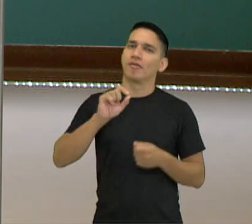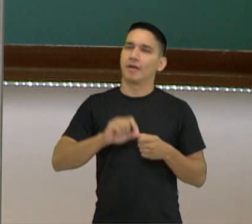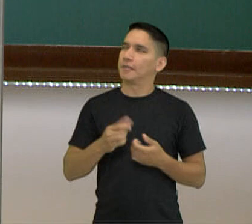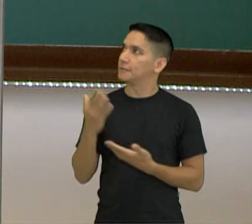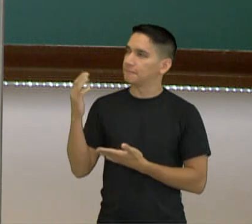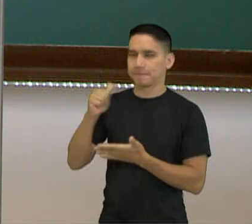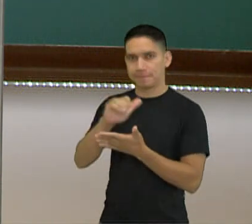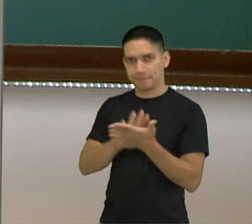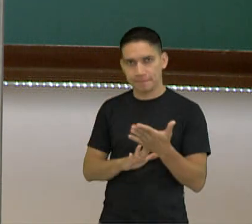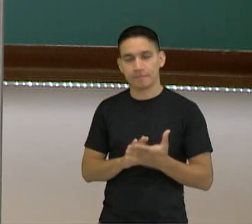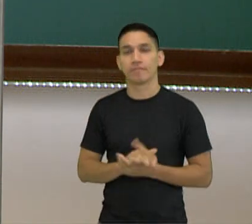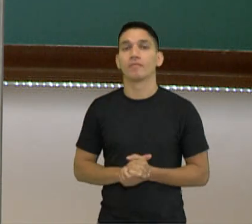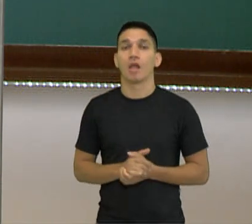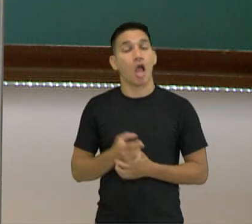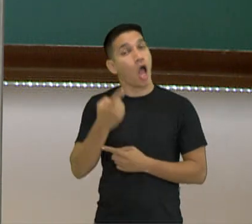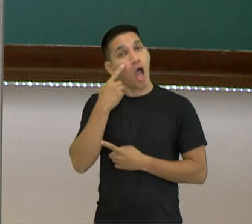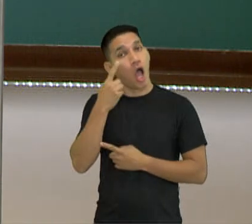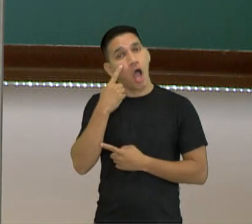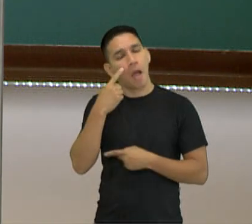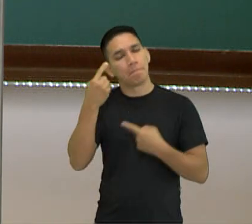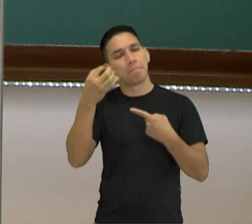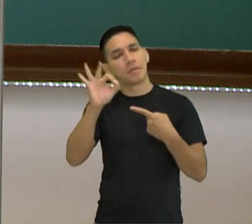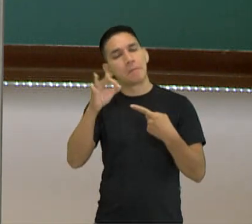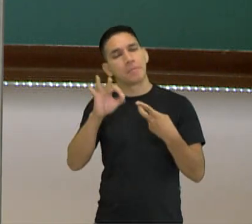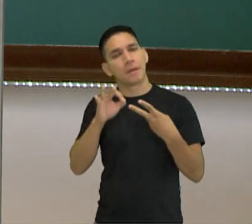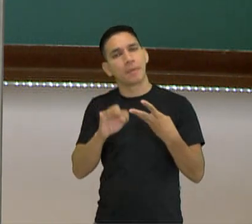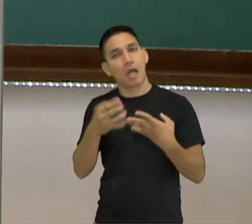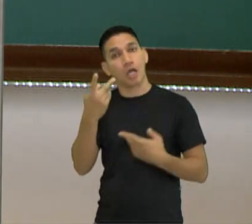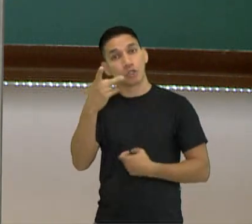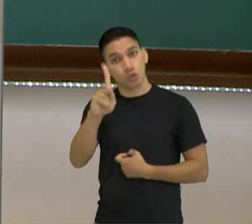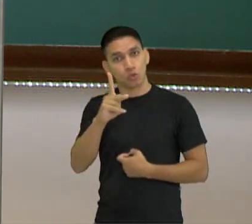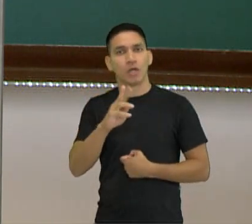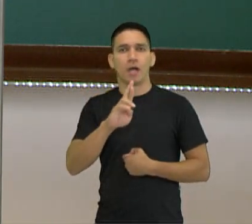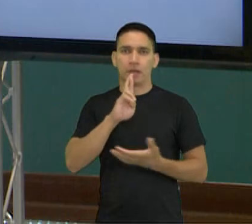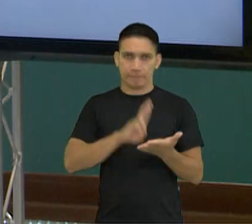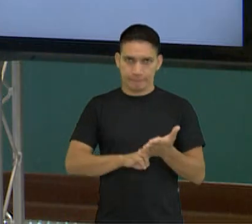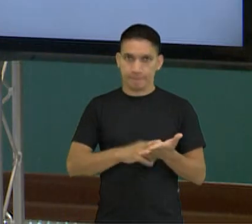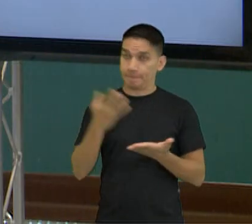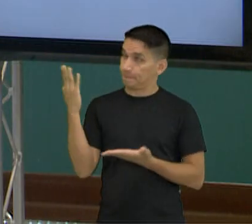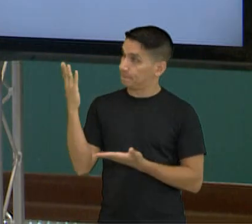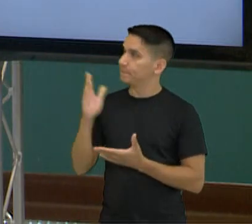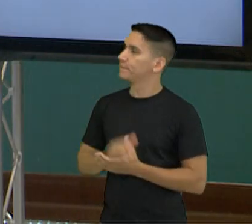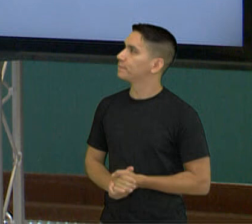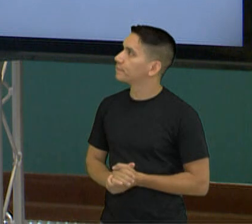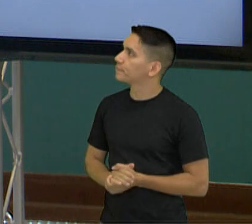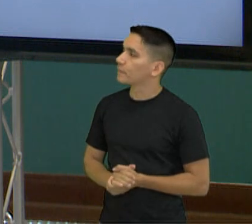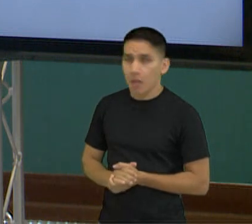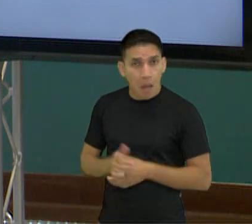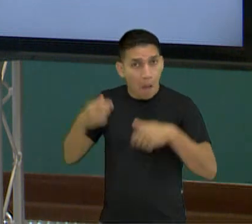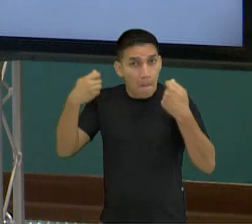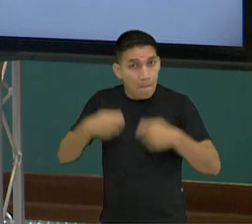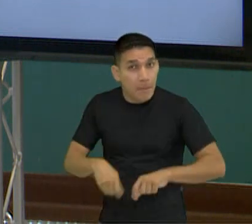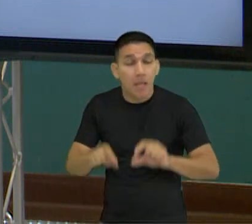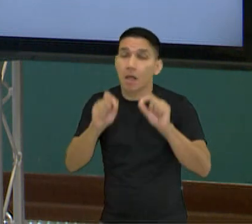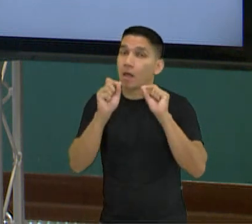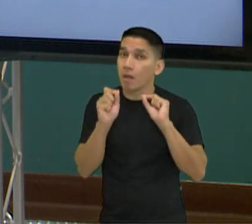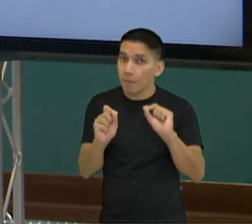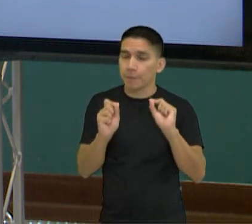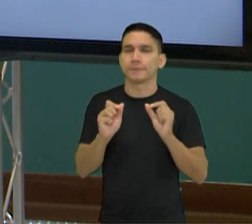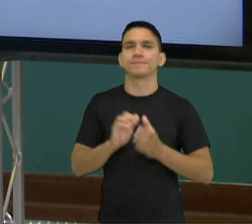esta atividade. Confere aqui comigo a sua solução. Então, nós